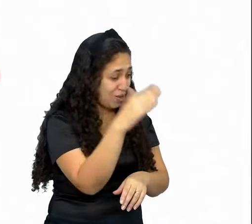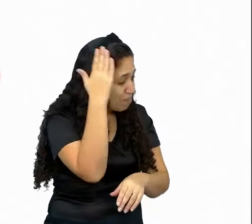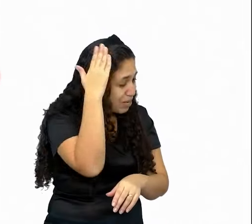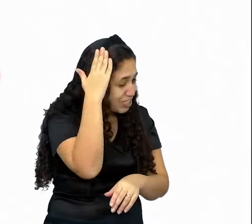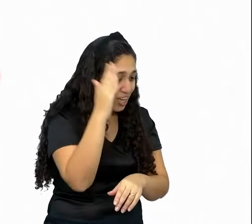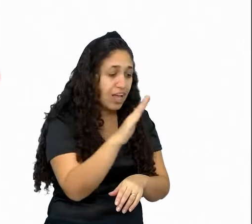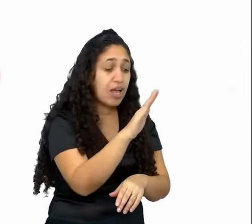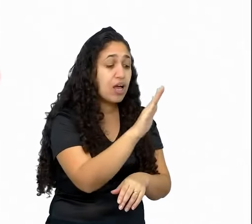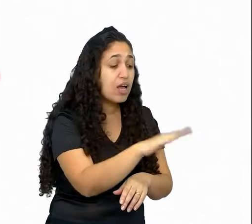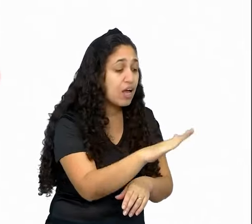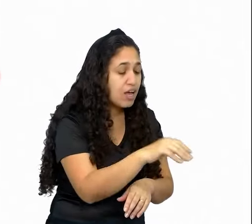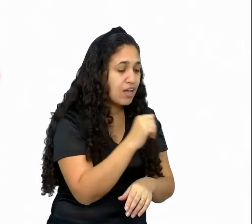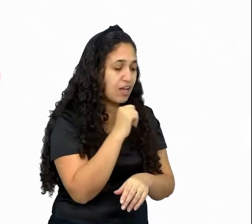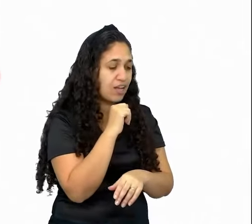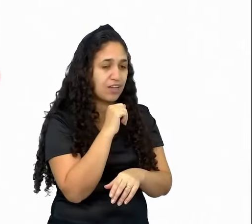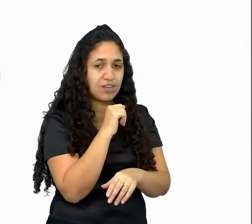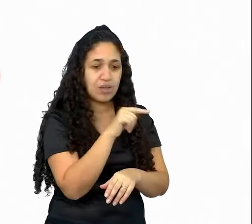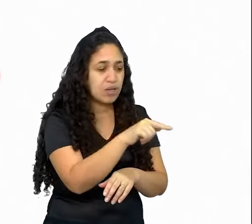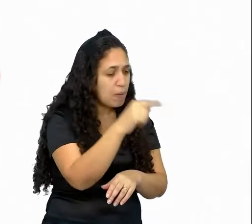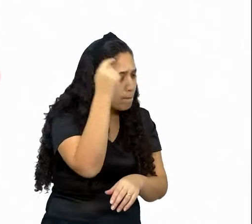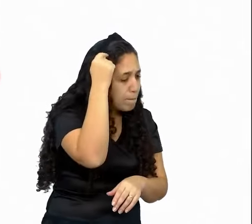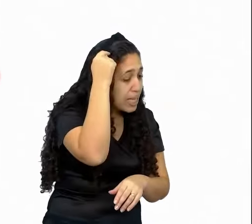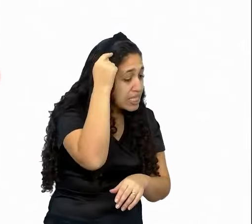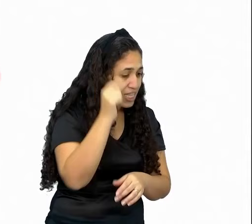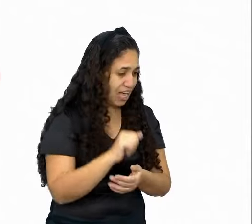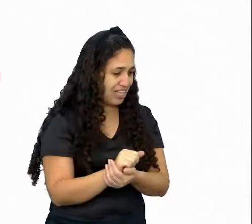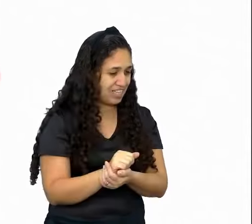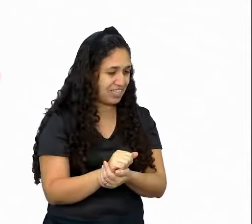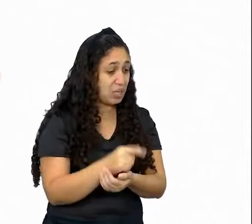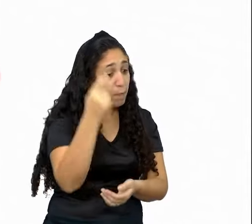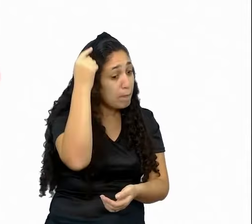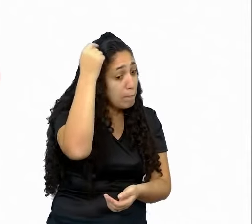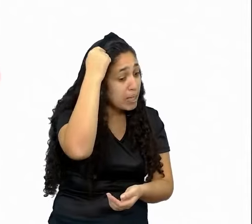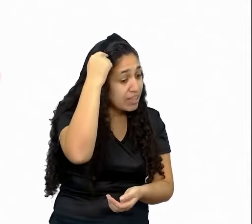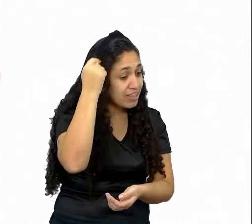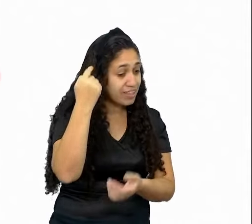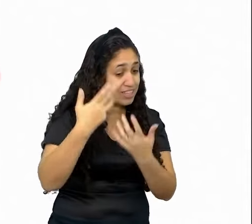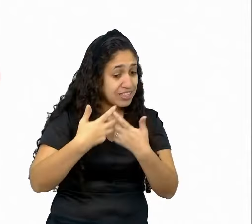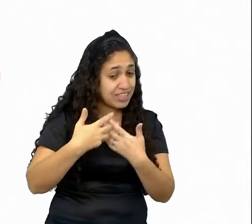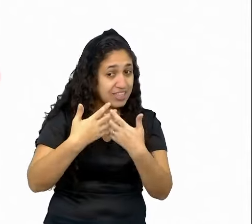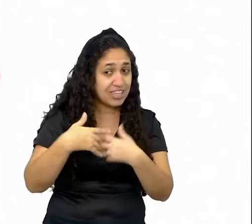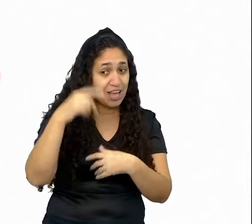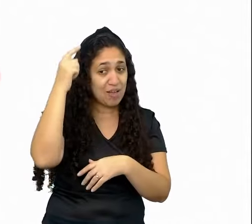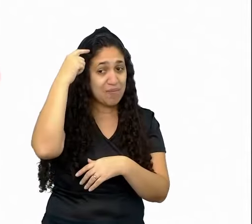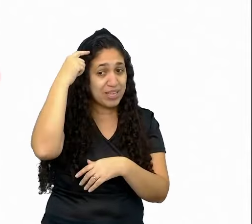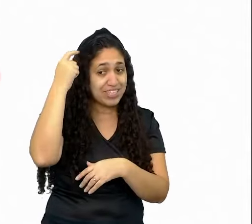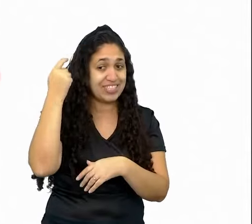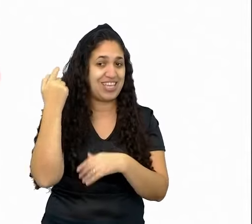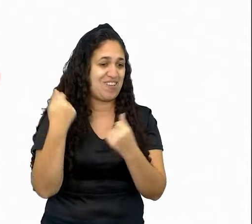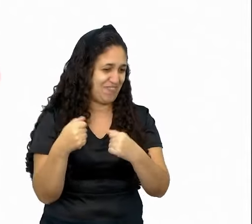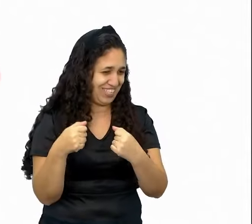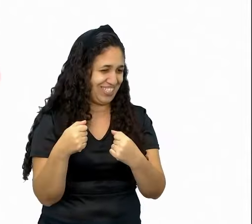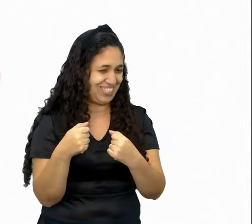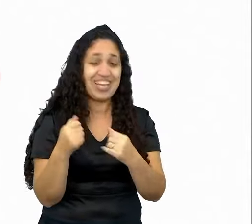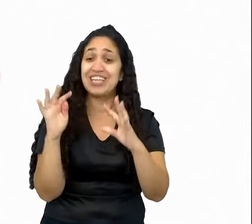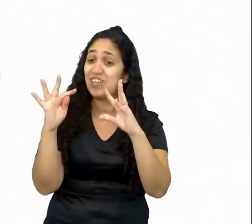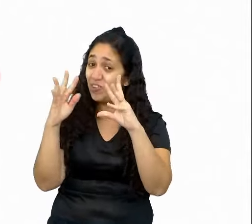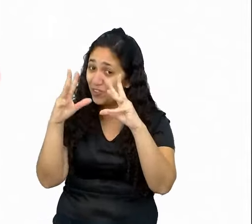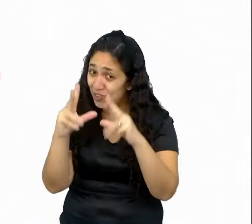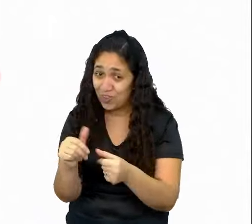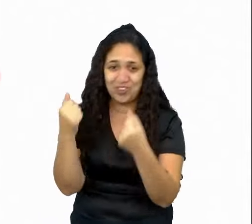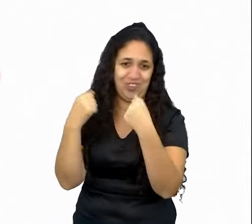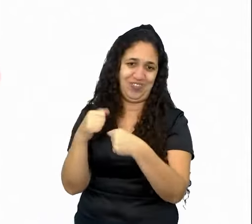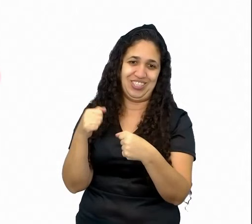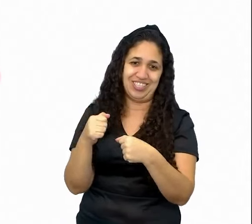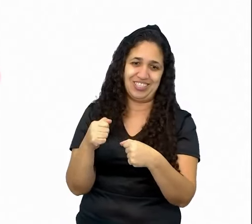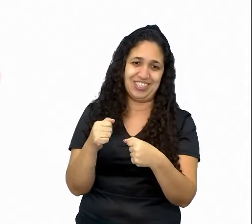vendo, ela batia na cabecinha e falava, tem que pensar, tem que estar aqui, né? Todos nós, né, a gente precisa pensar muito. E como a gente